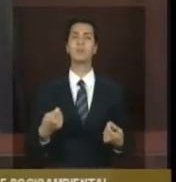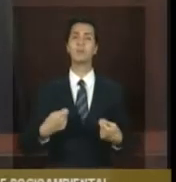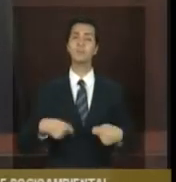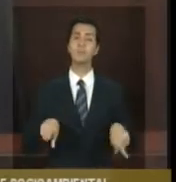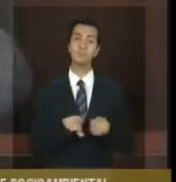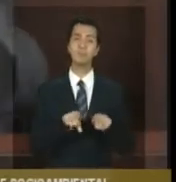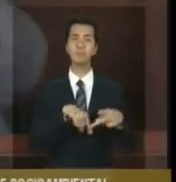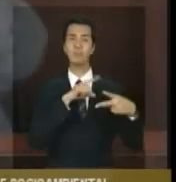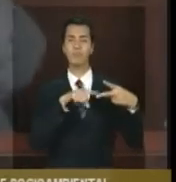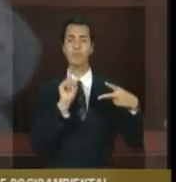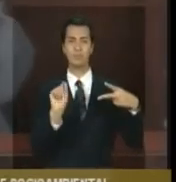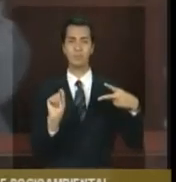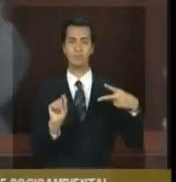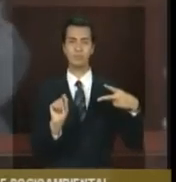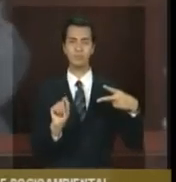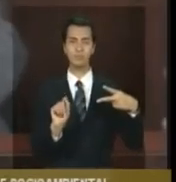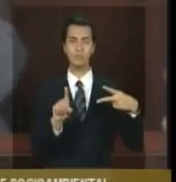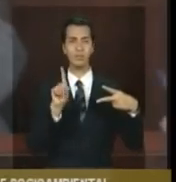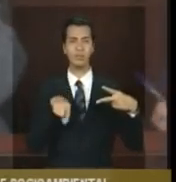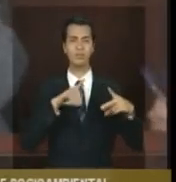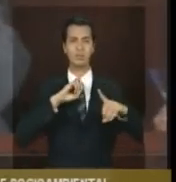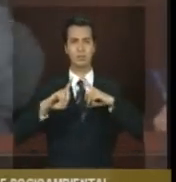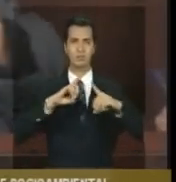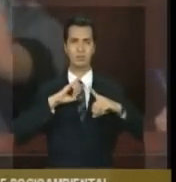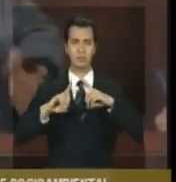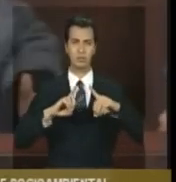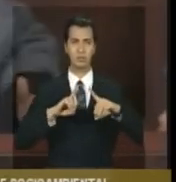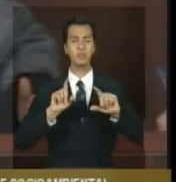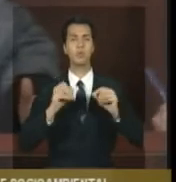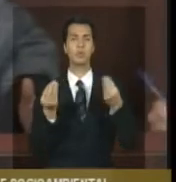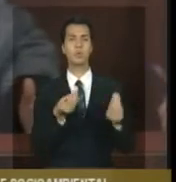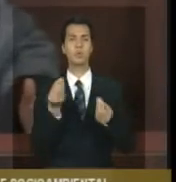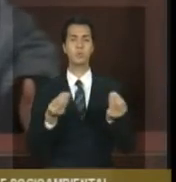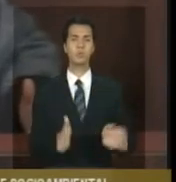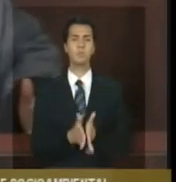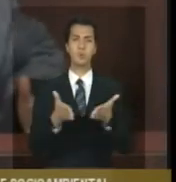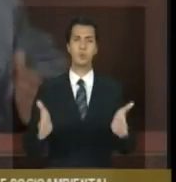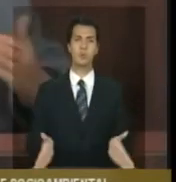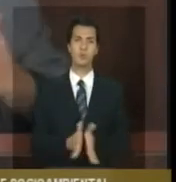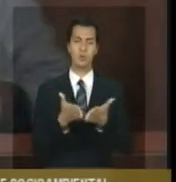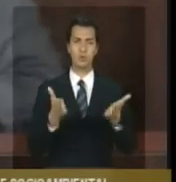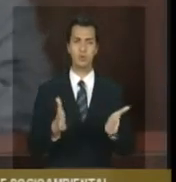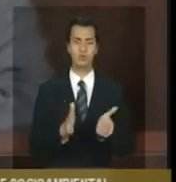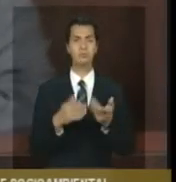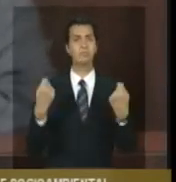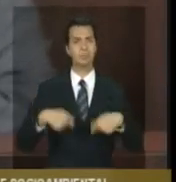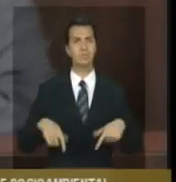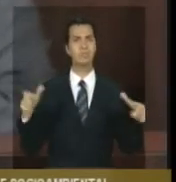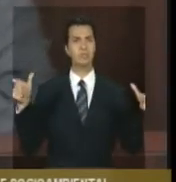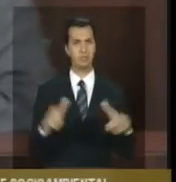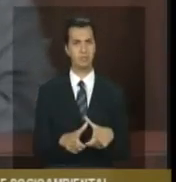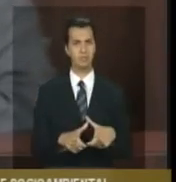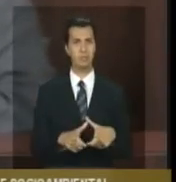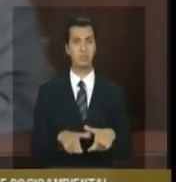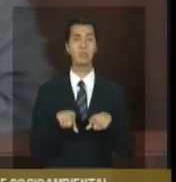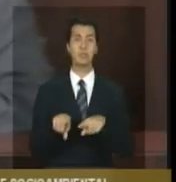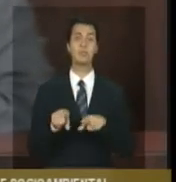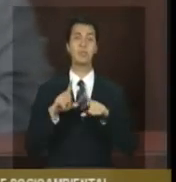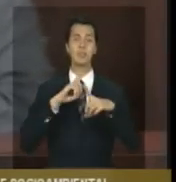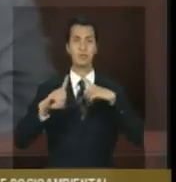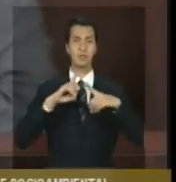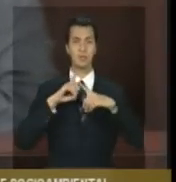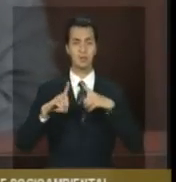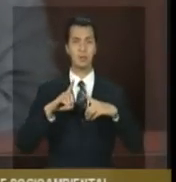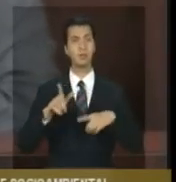E o outro lado, que é o debate sobre a erradicação da pobreza. E esse debate está ligado a